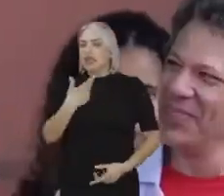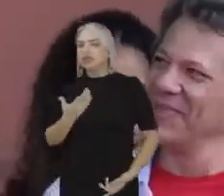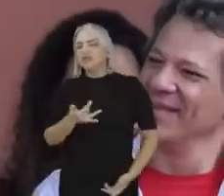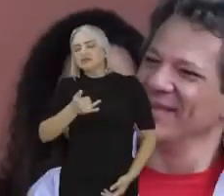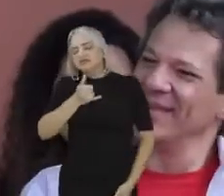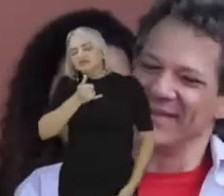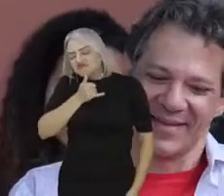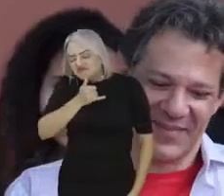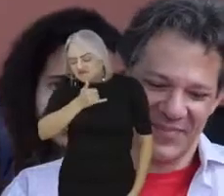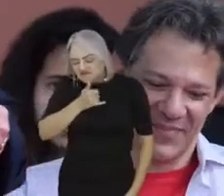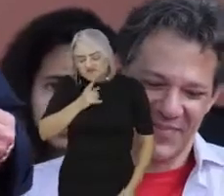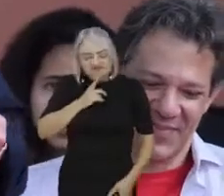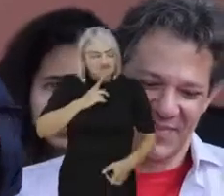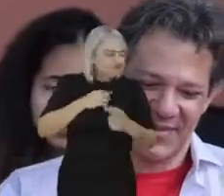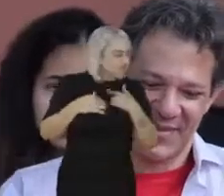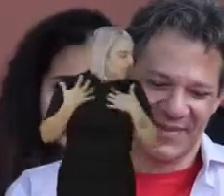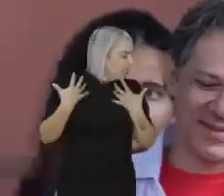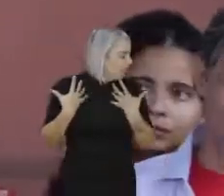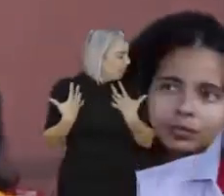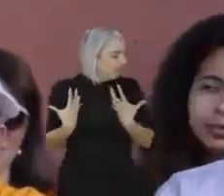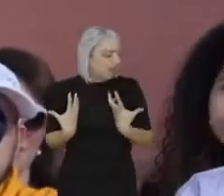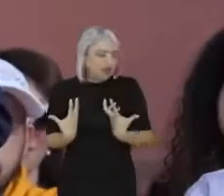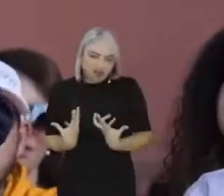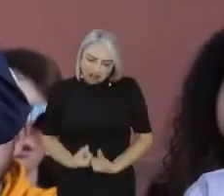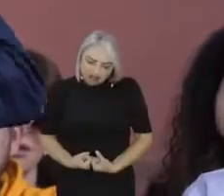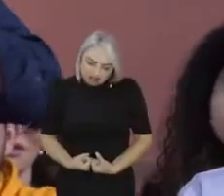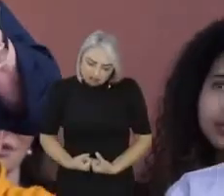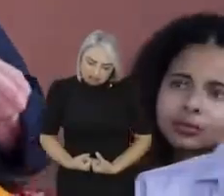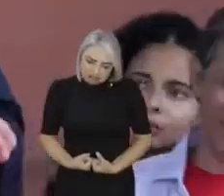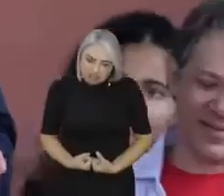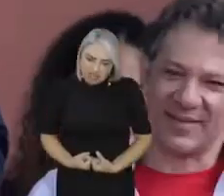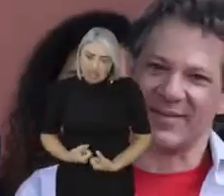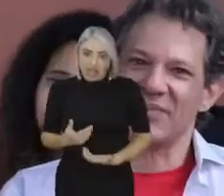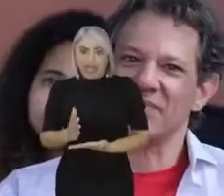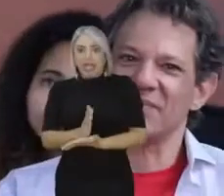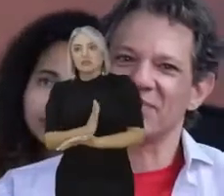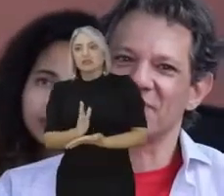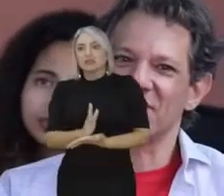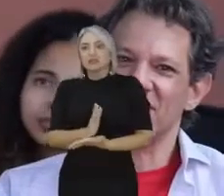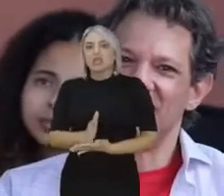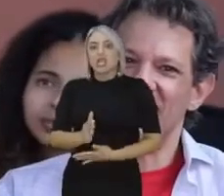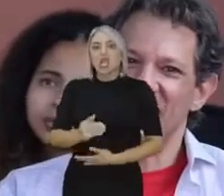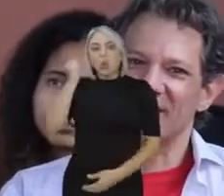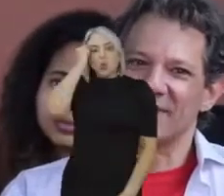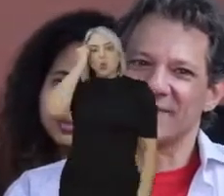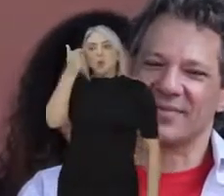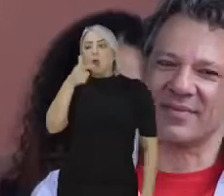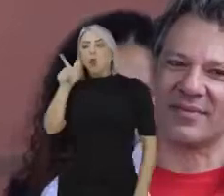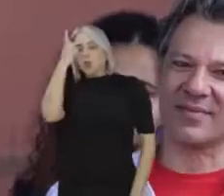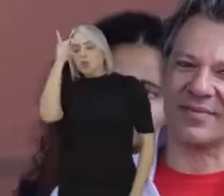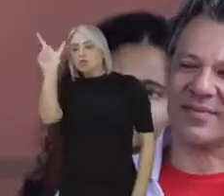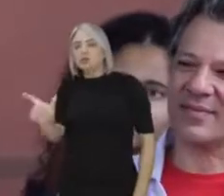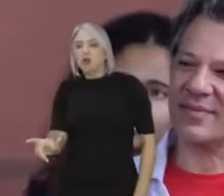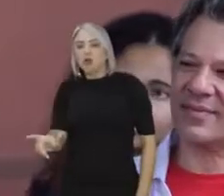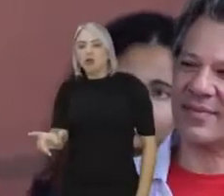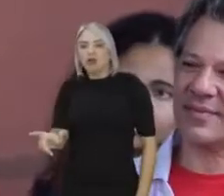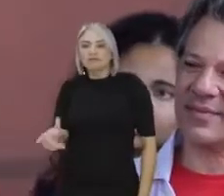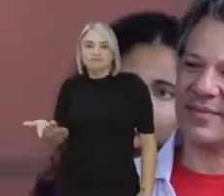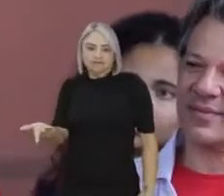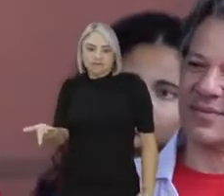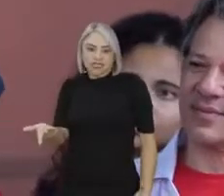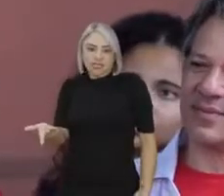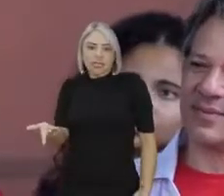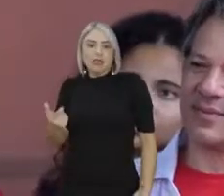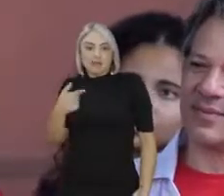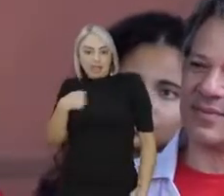está, sabe, a gente às vezes culpa os outros pela própria ausência de disposição